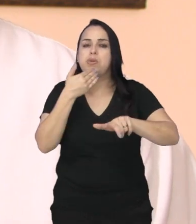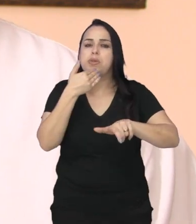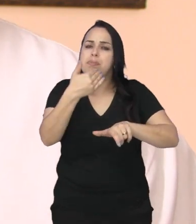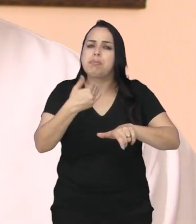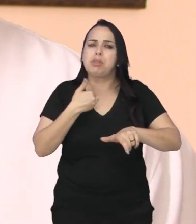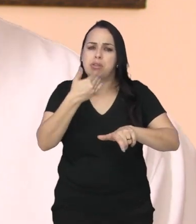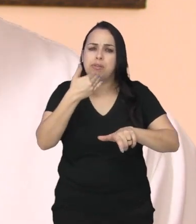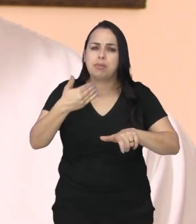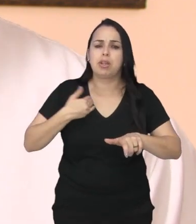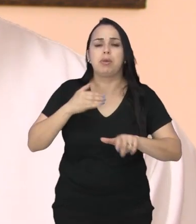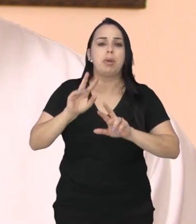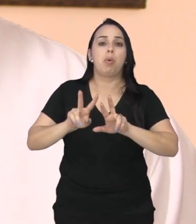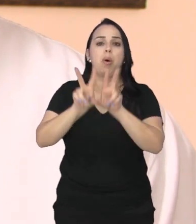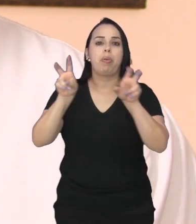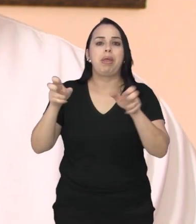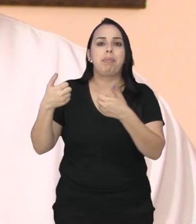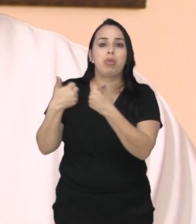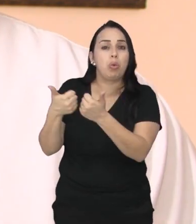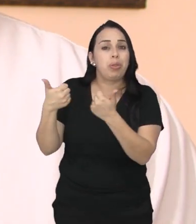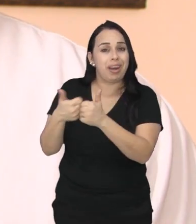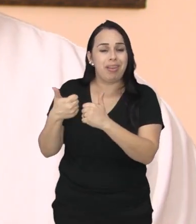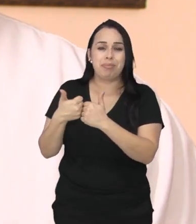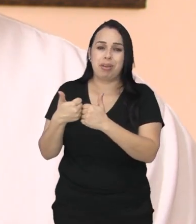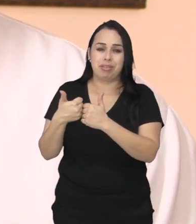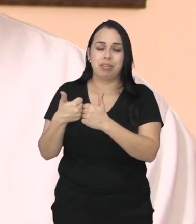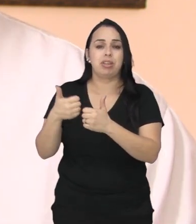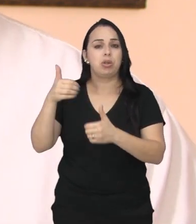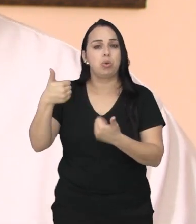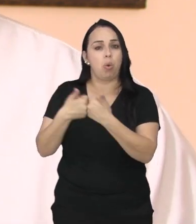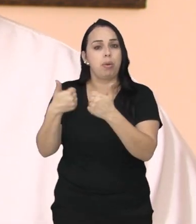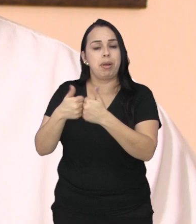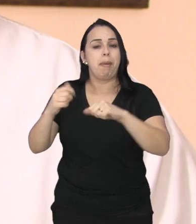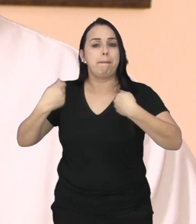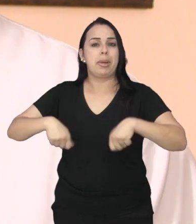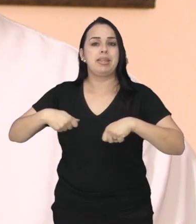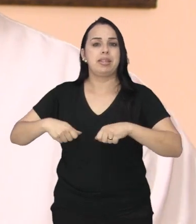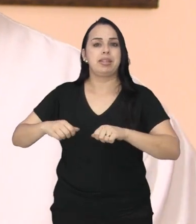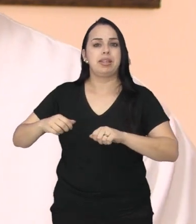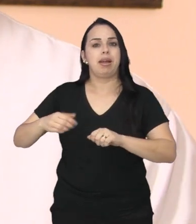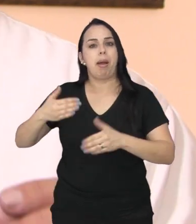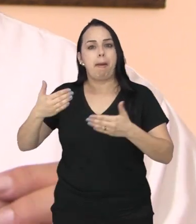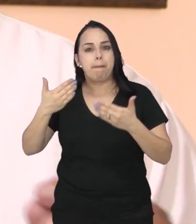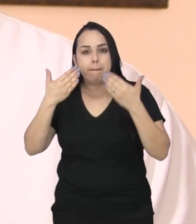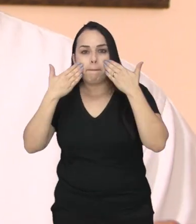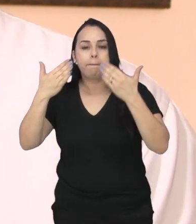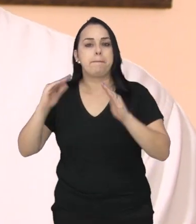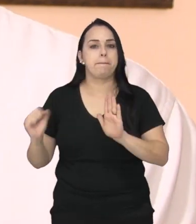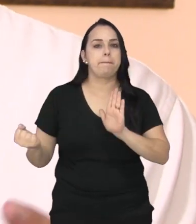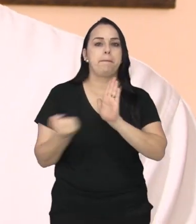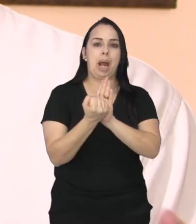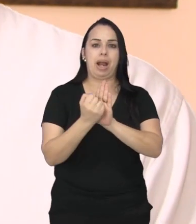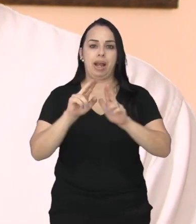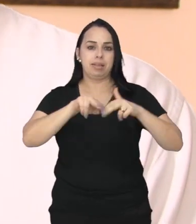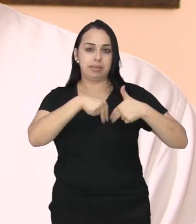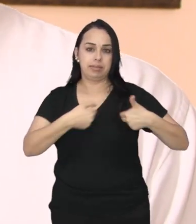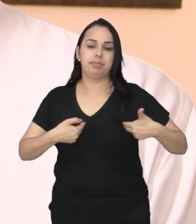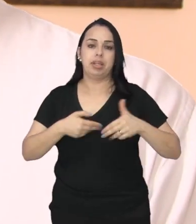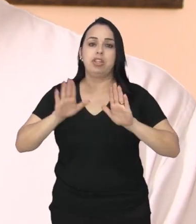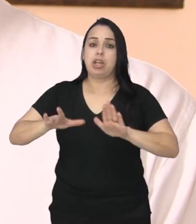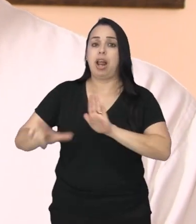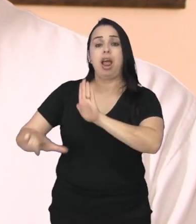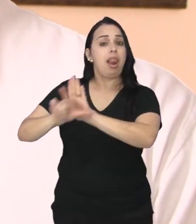sobre a questão da mobilidade, né, urbana, que os ônibus eles têm toda já a identificação, e é por lei,